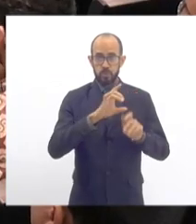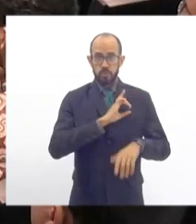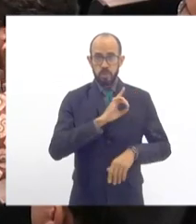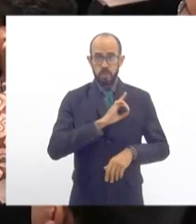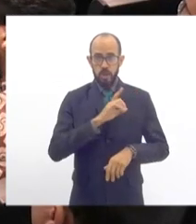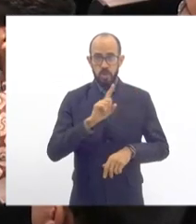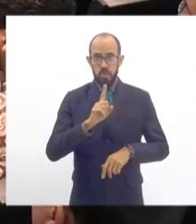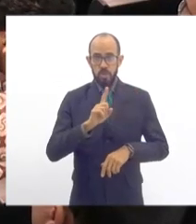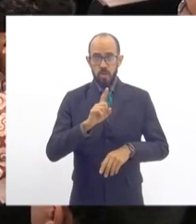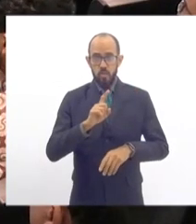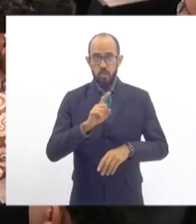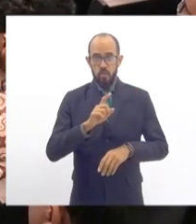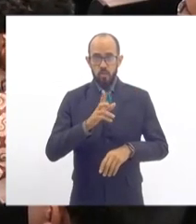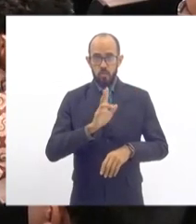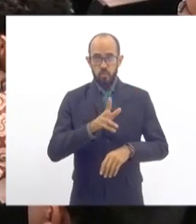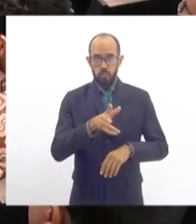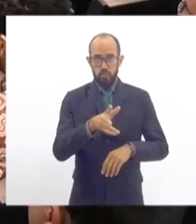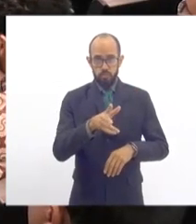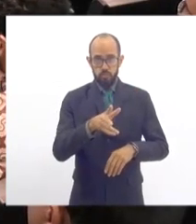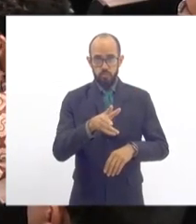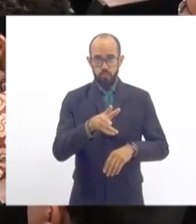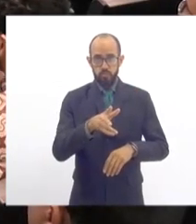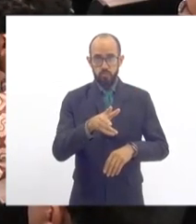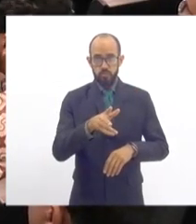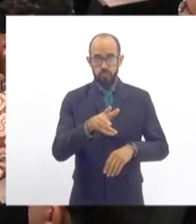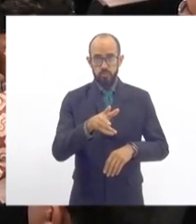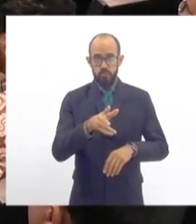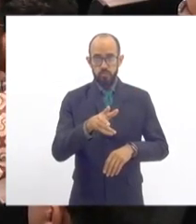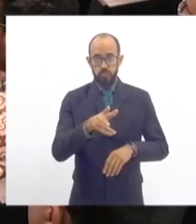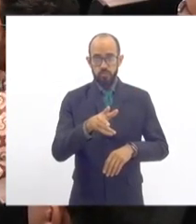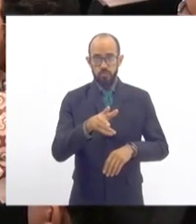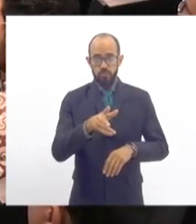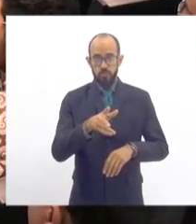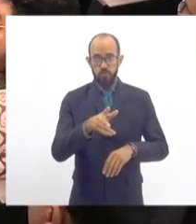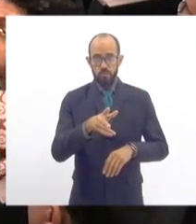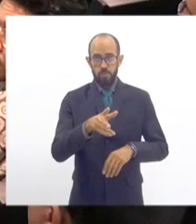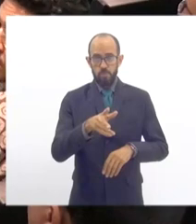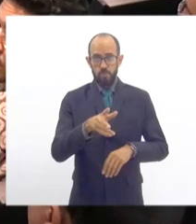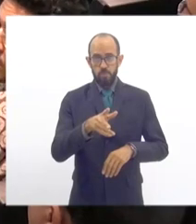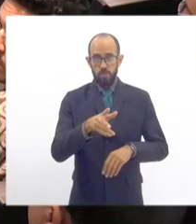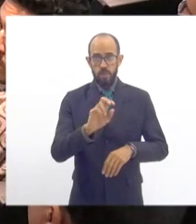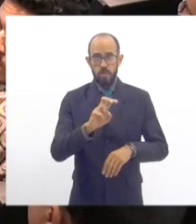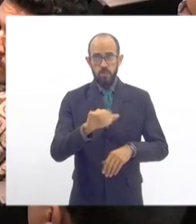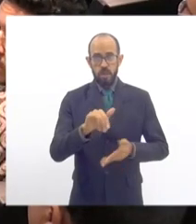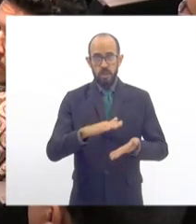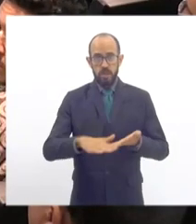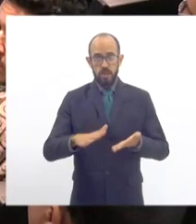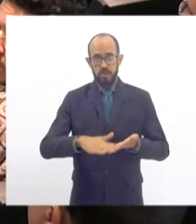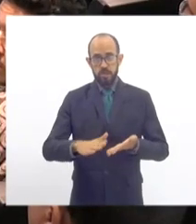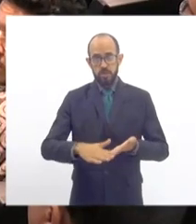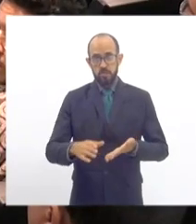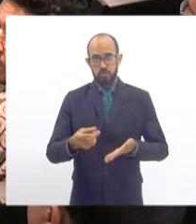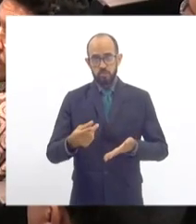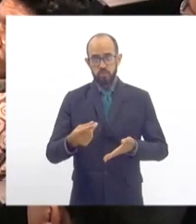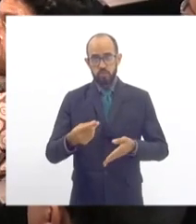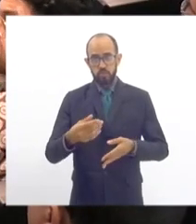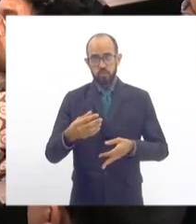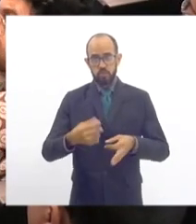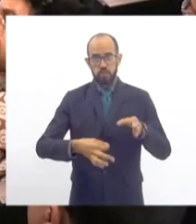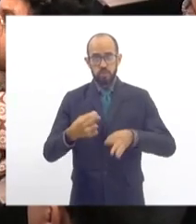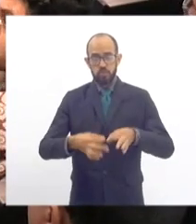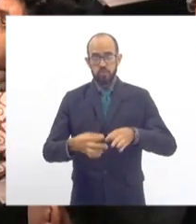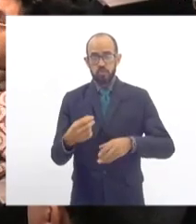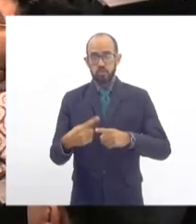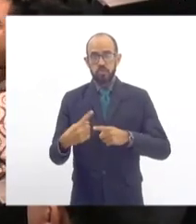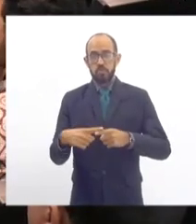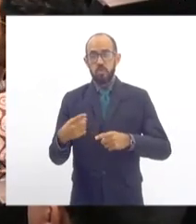prosseguir dando em cima da mesma portaria, ele vai gastar um dinheiro na justiça, porque